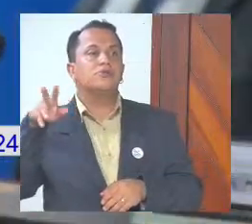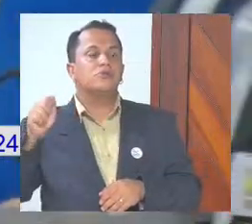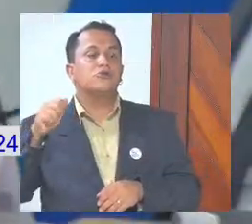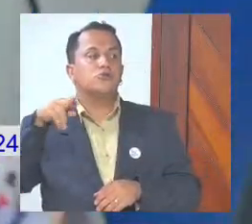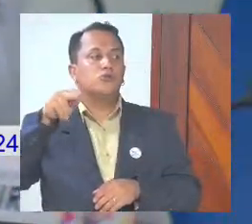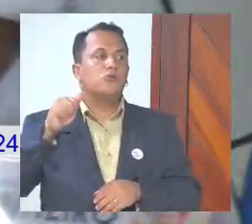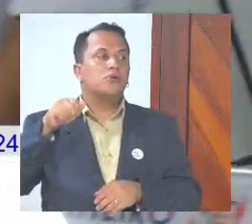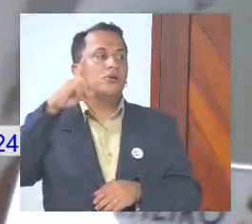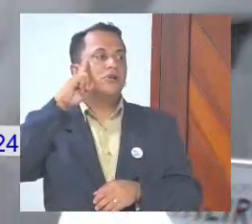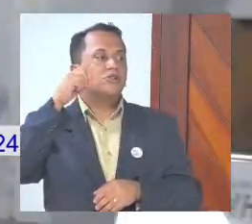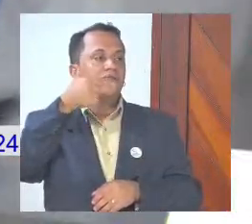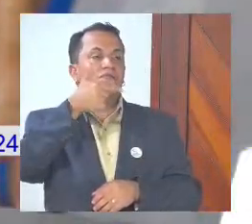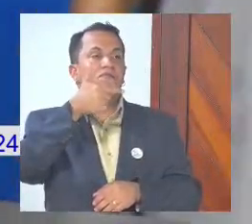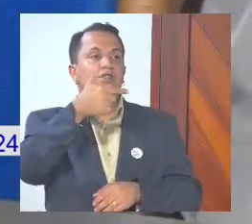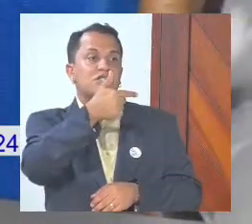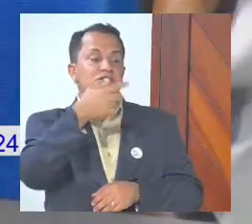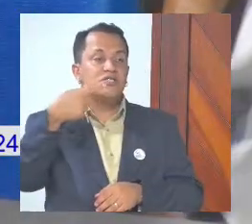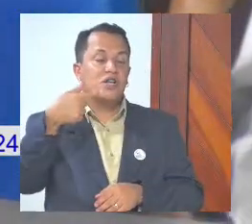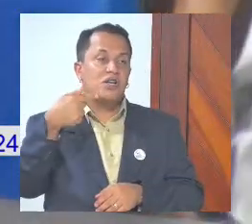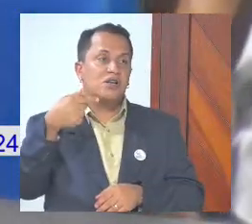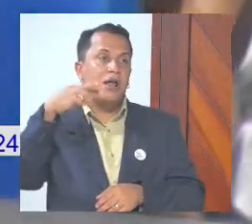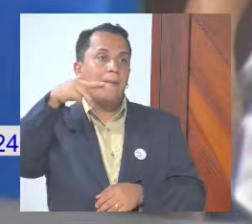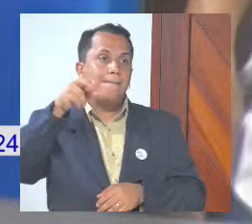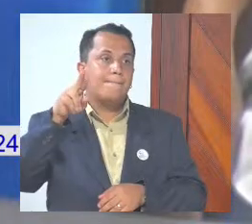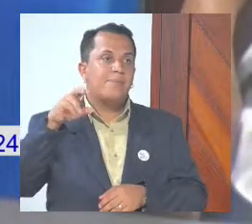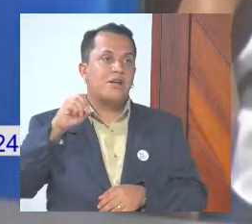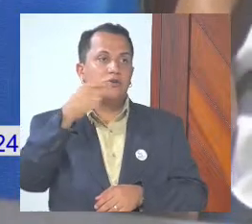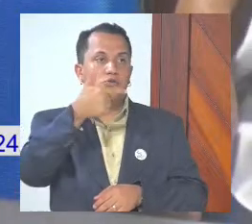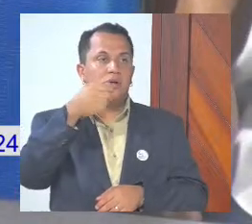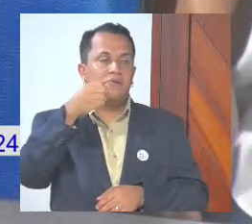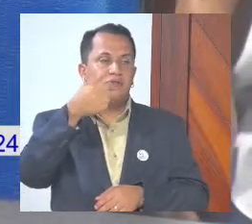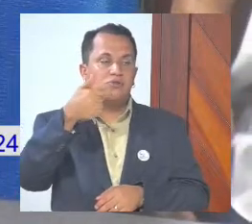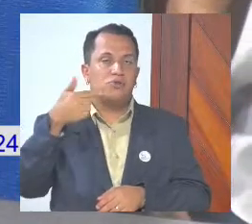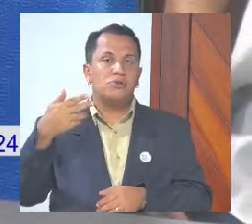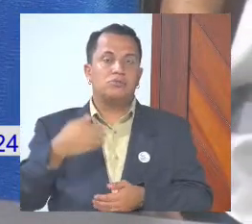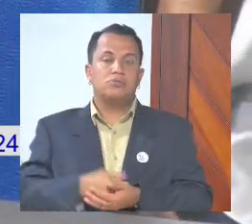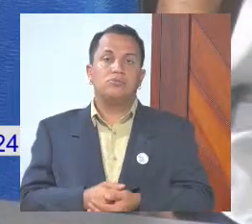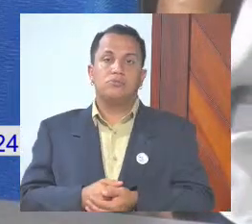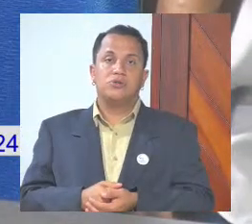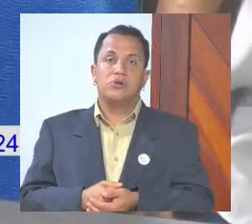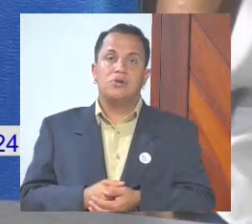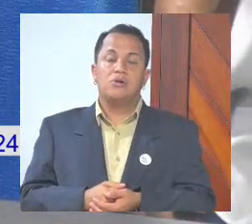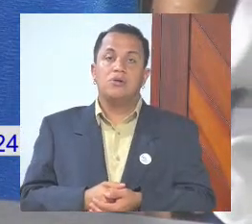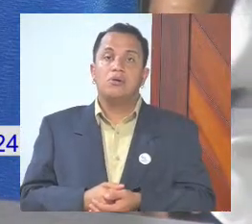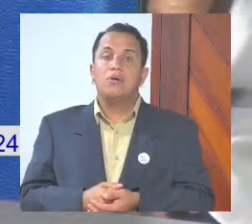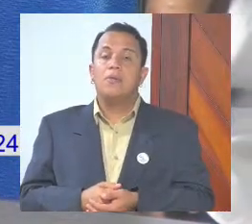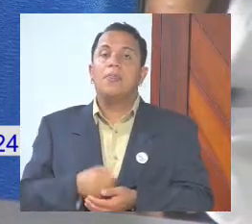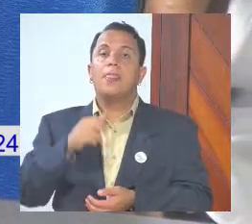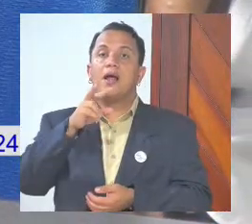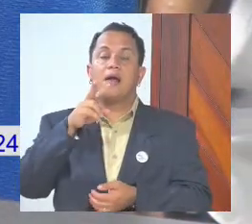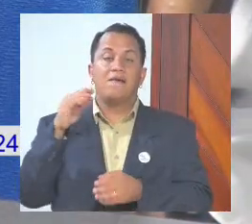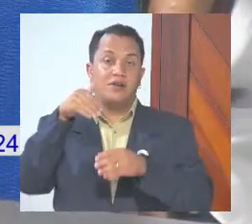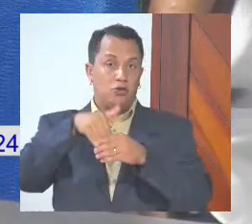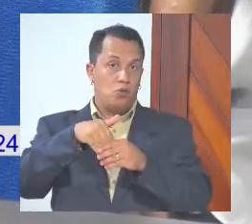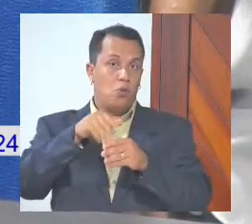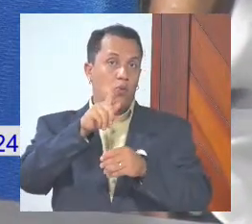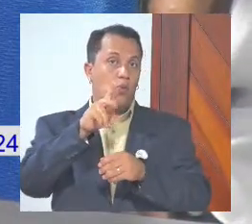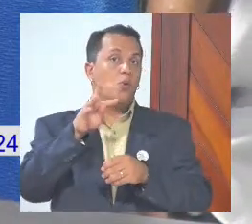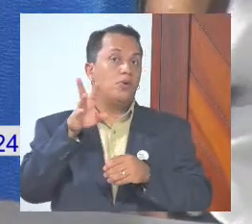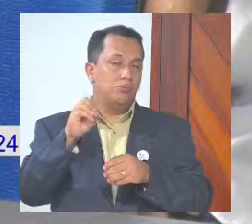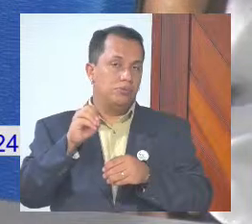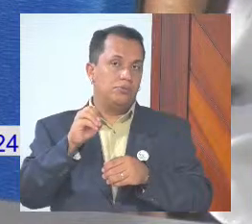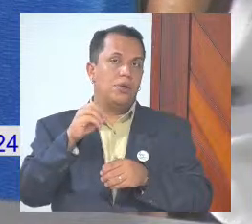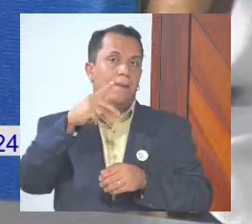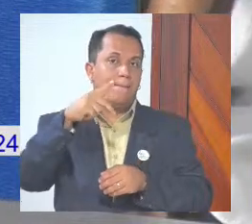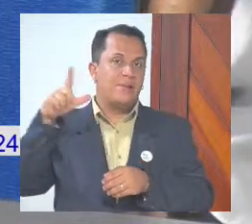em 27 do mês de março, ano 2024. Vereador Augusto Vinícius Martins de Araújo